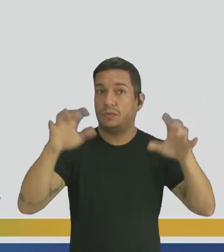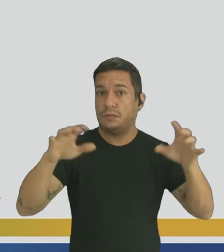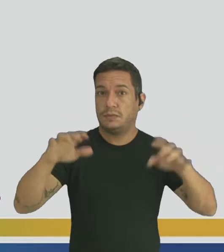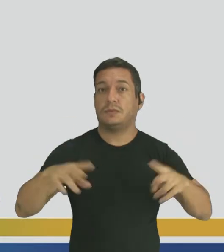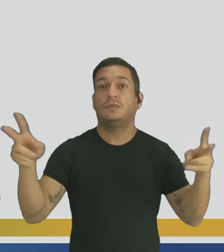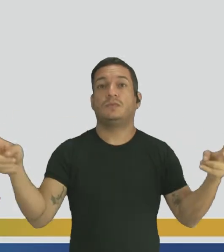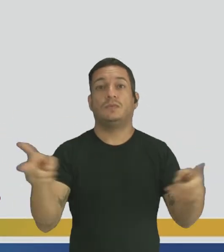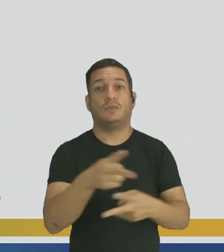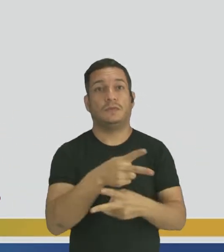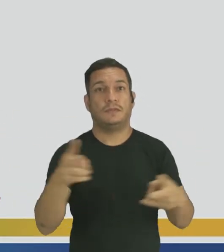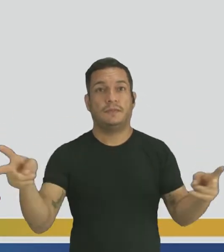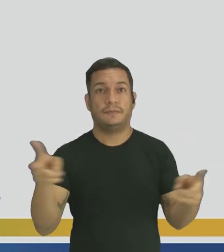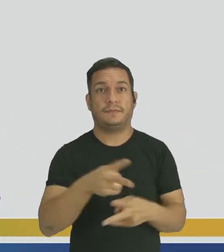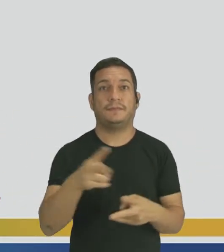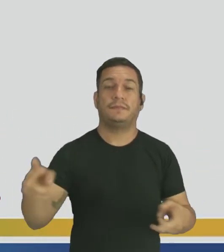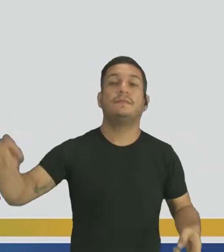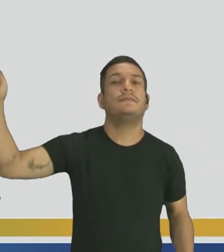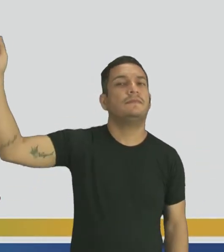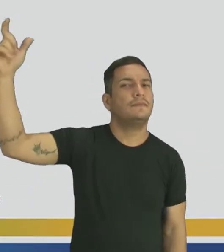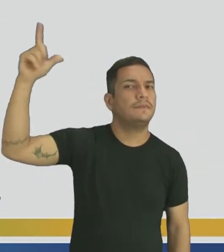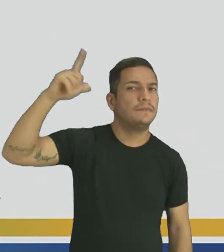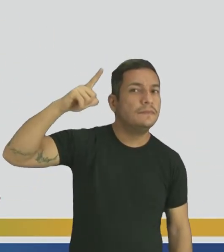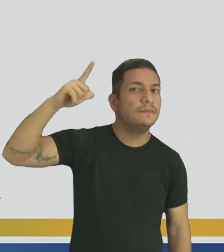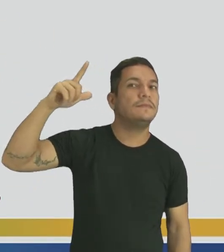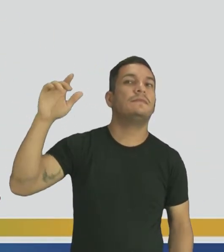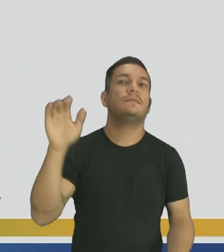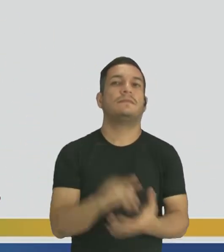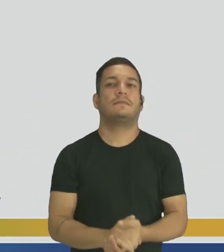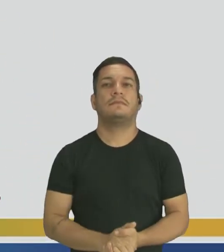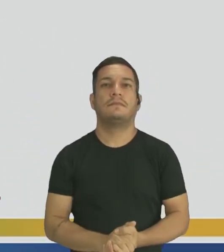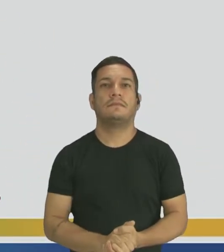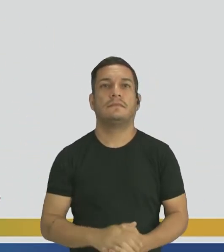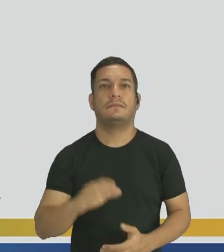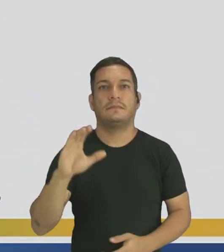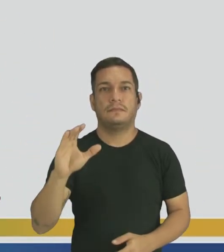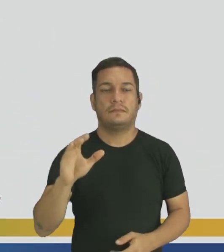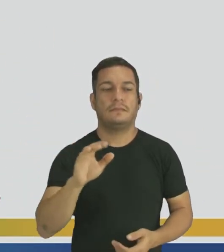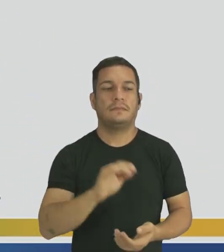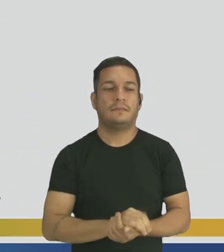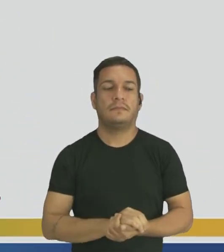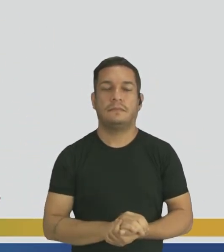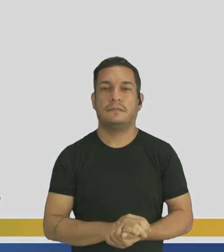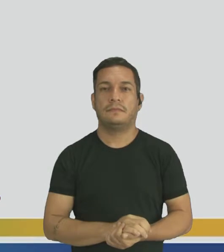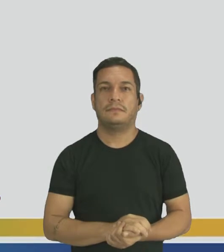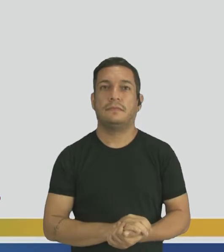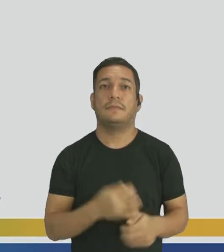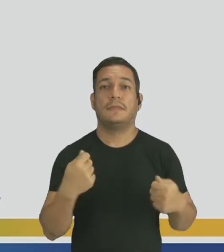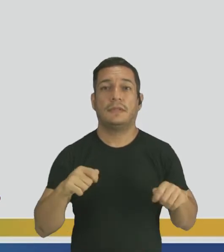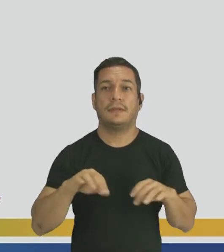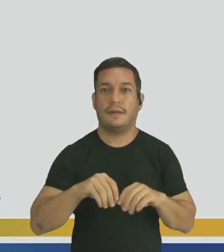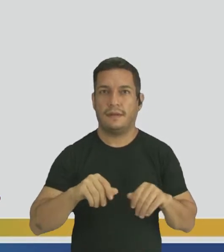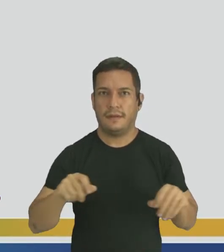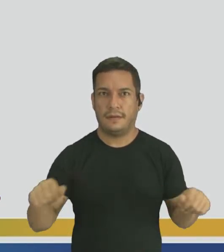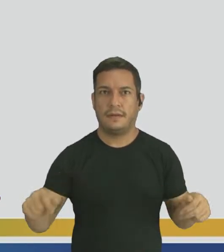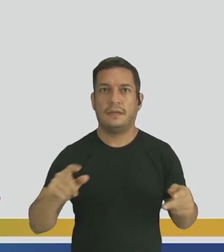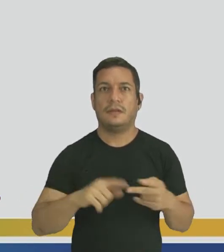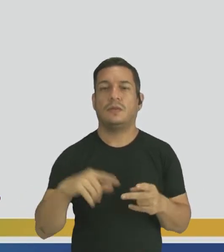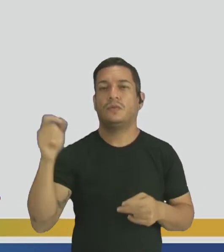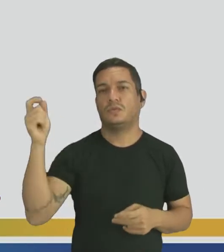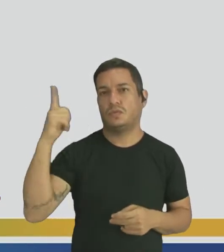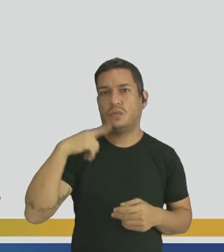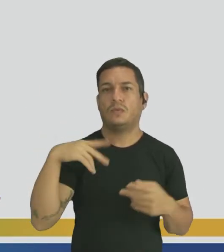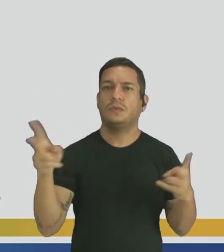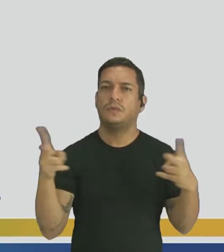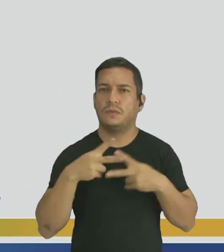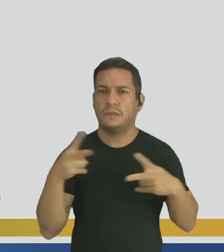chuva, do vento e do sol? Letra C. Ela precisa da areia, do sol e